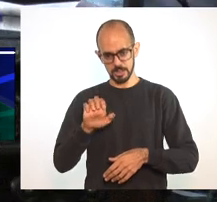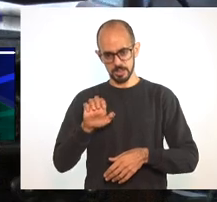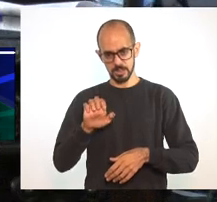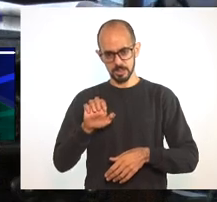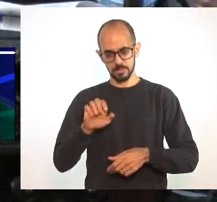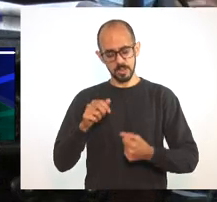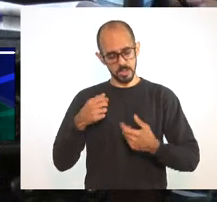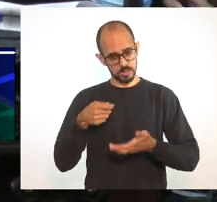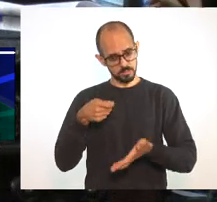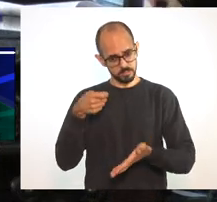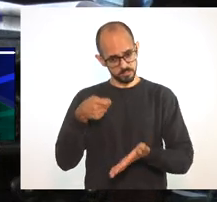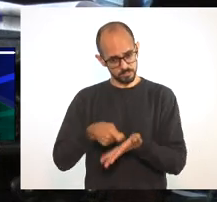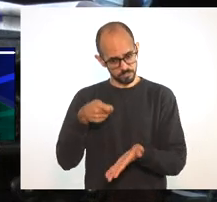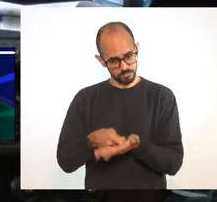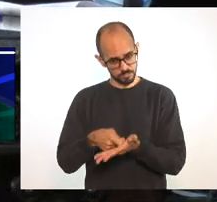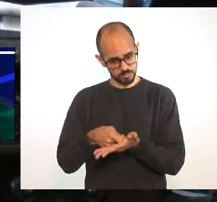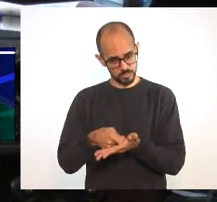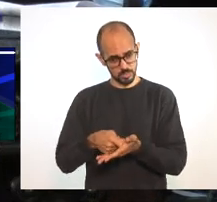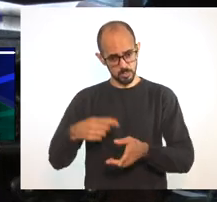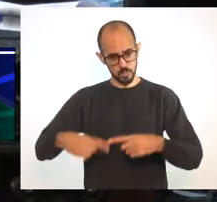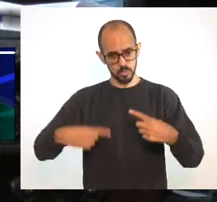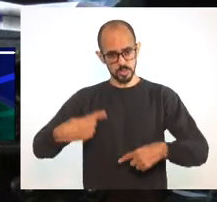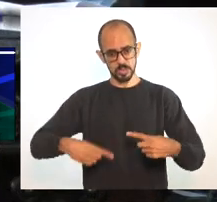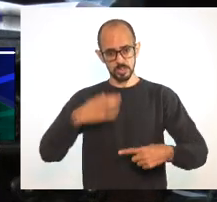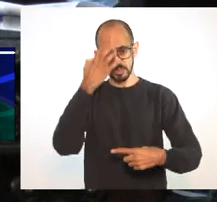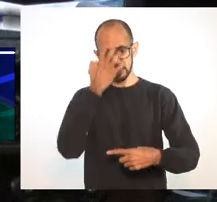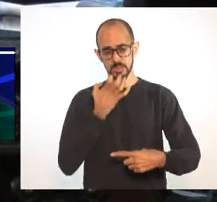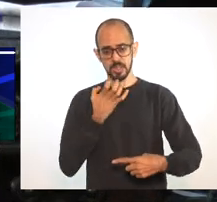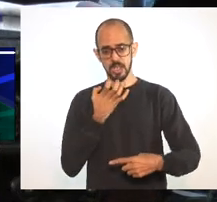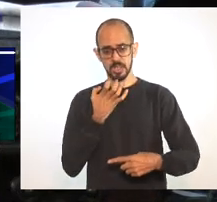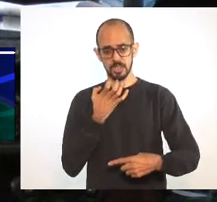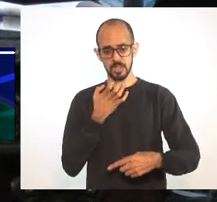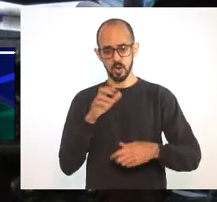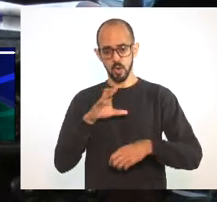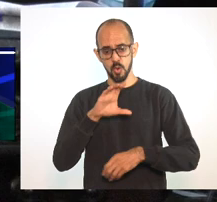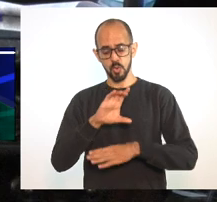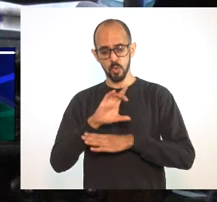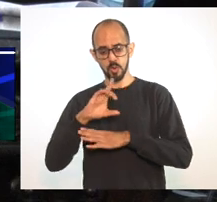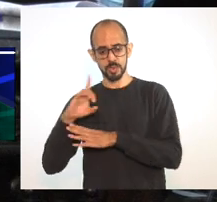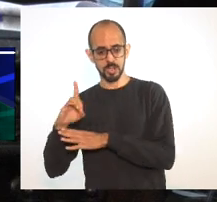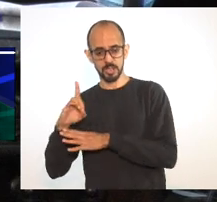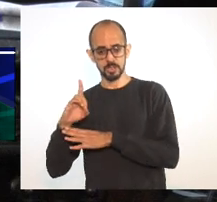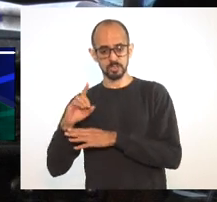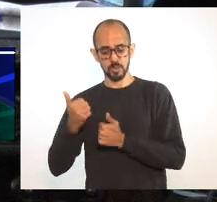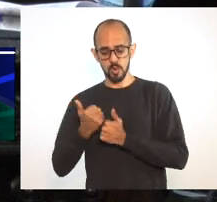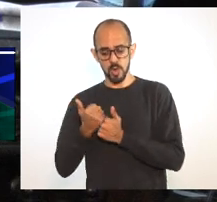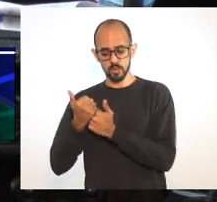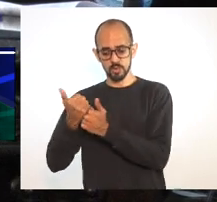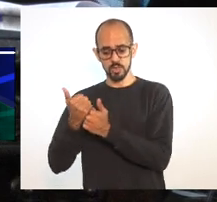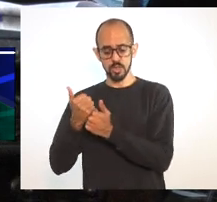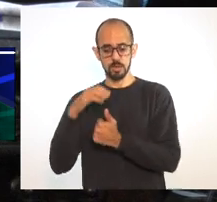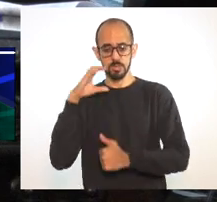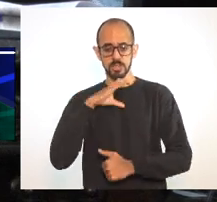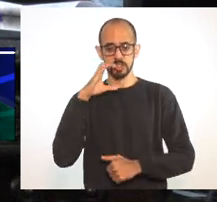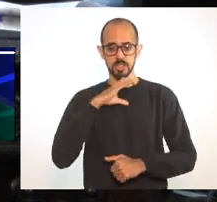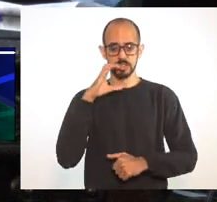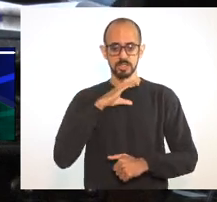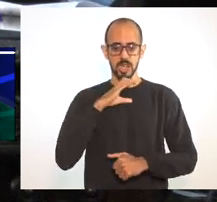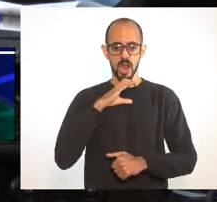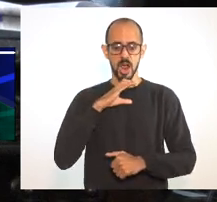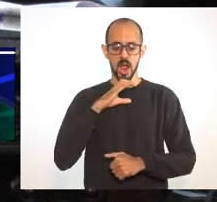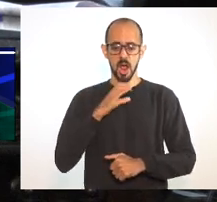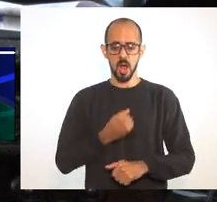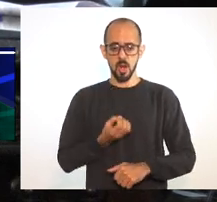isolamento social, coordenadas com auxílio emergencial digno e